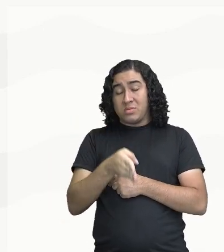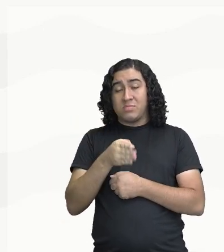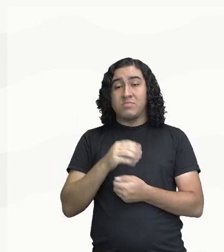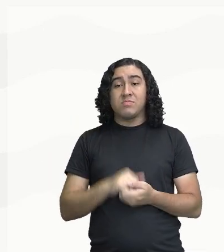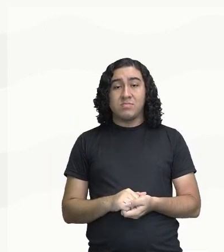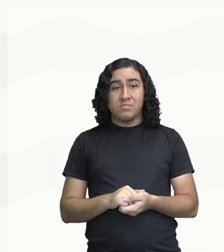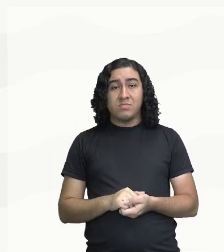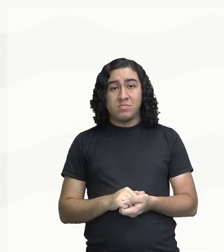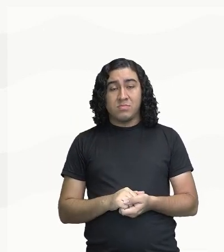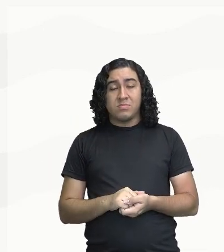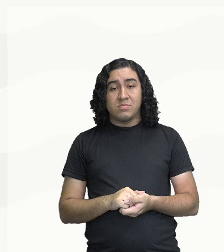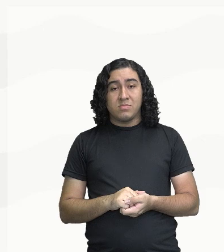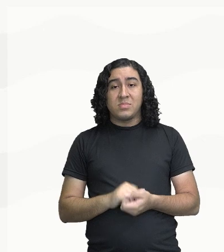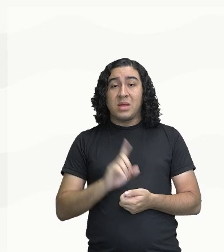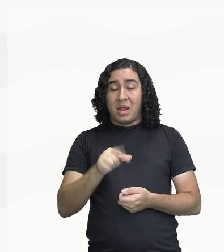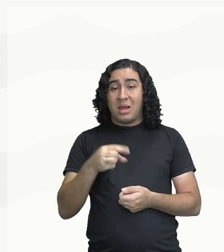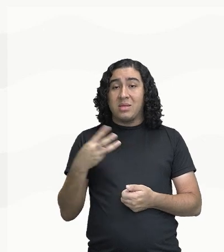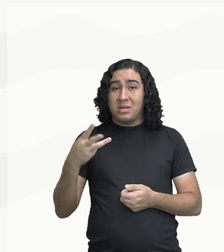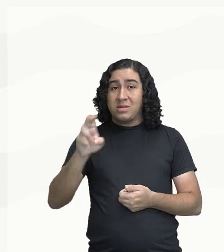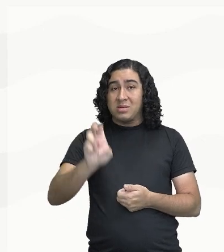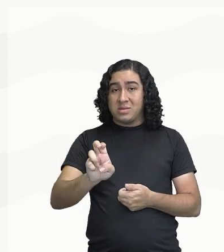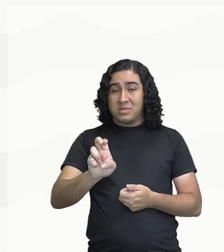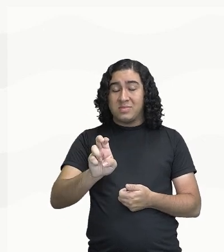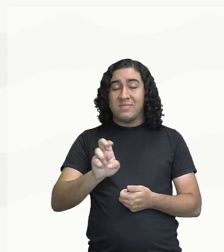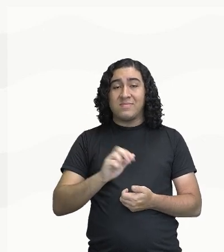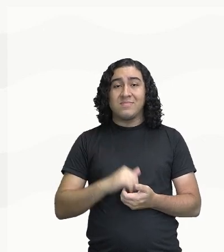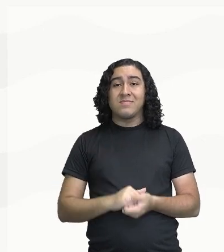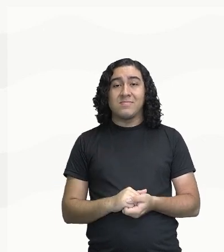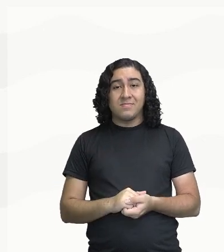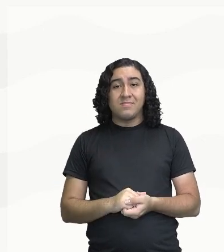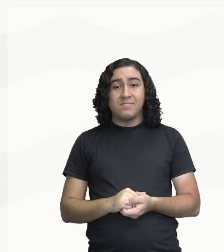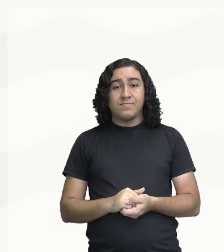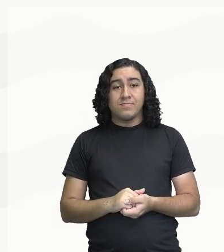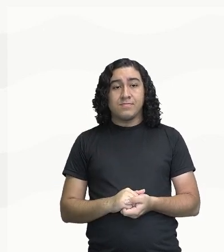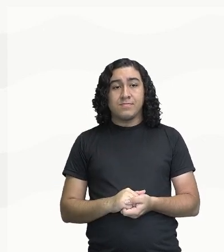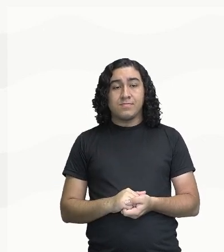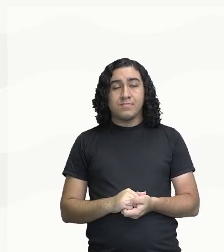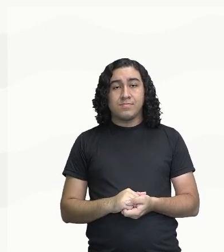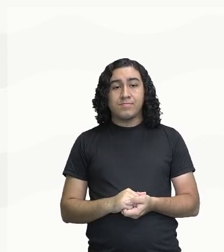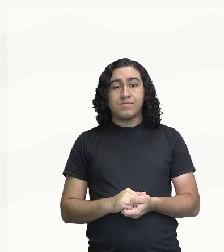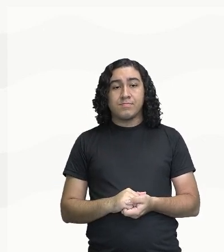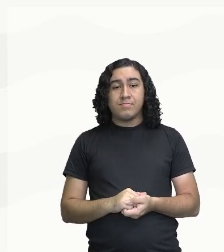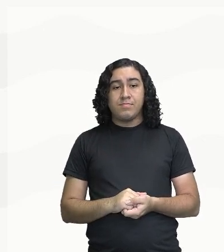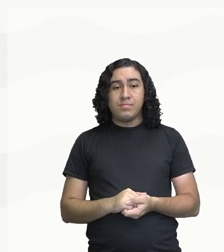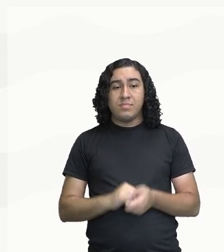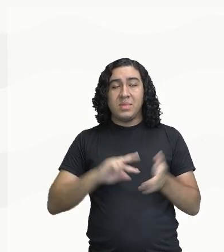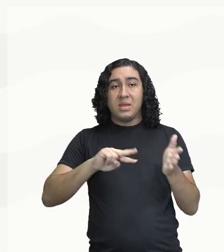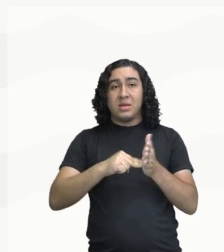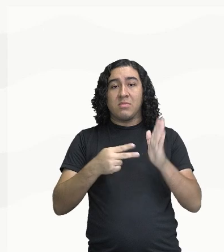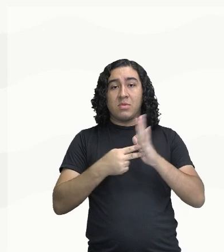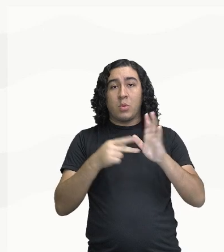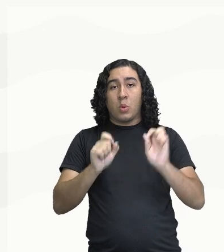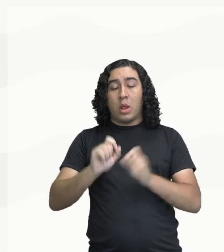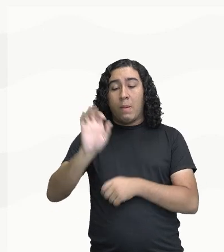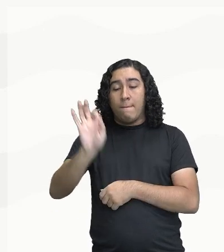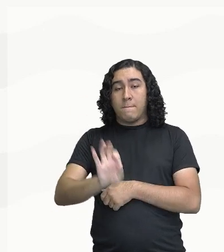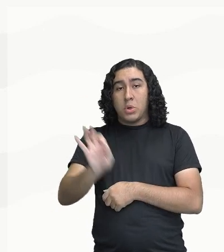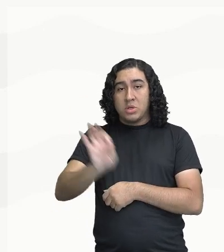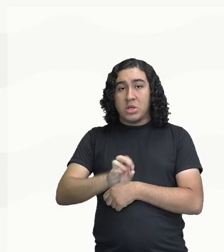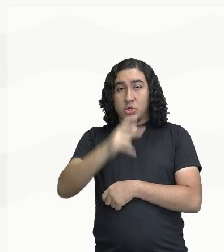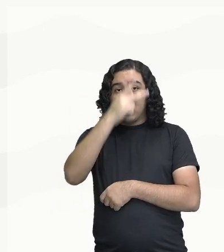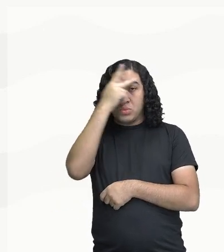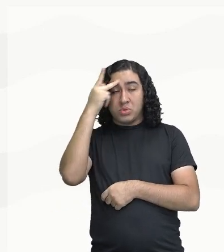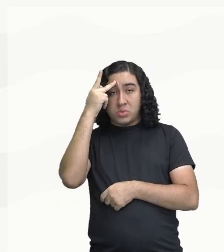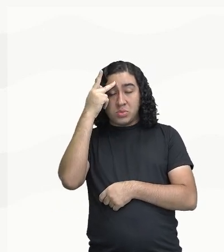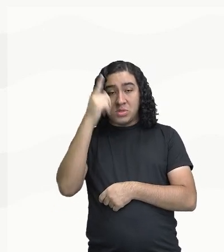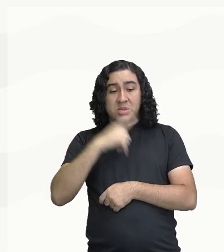0,35 vezes 100 é igual a 35. Ou seja, a porcentagem de pessoas